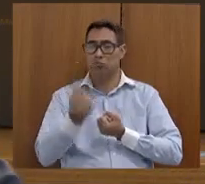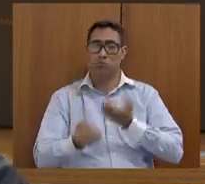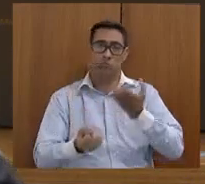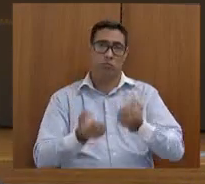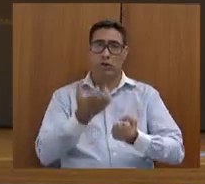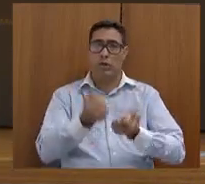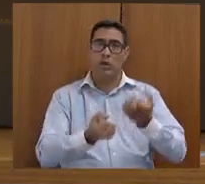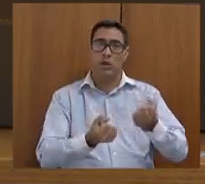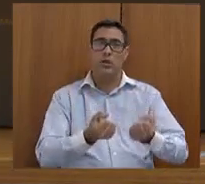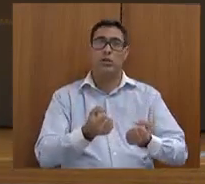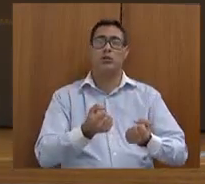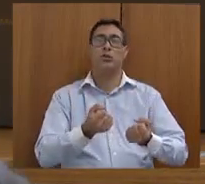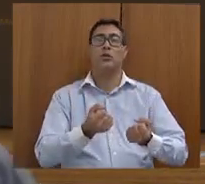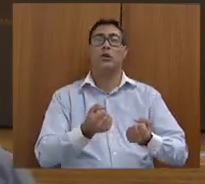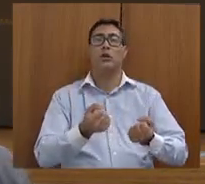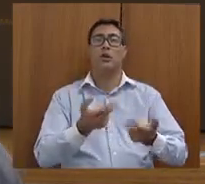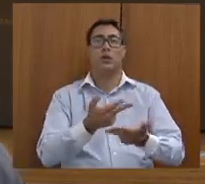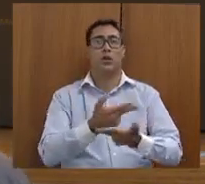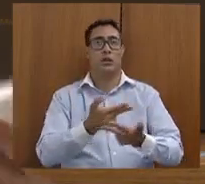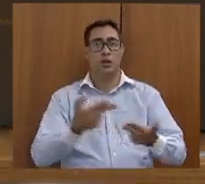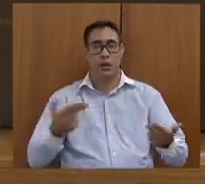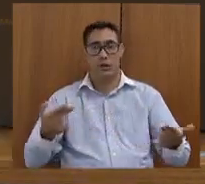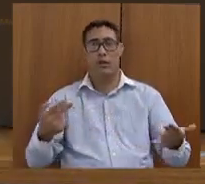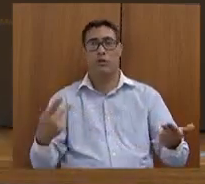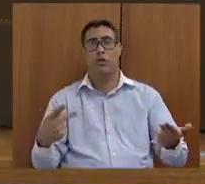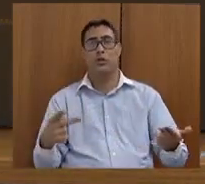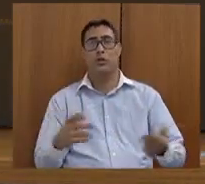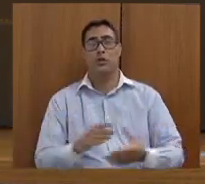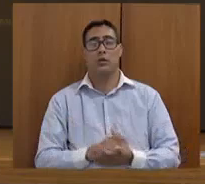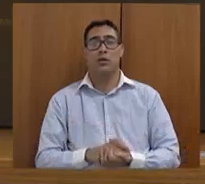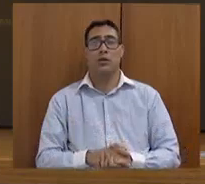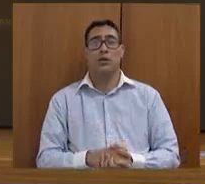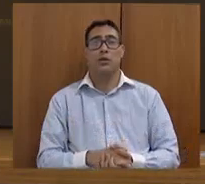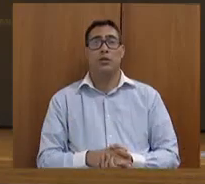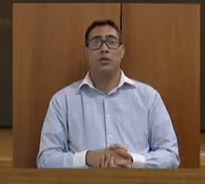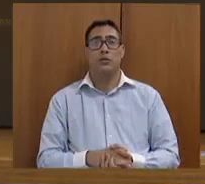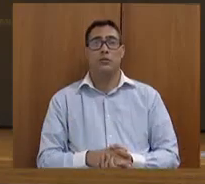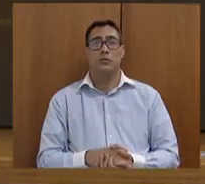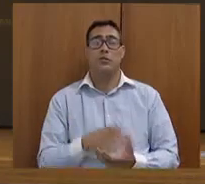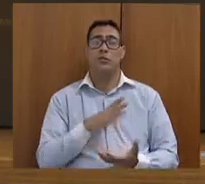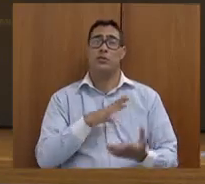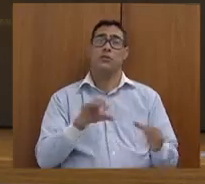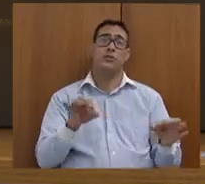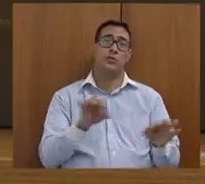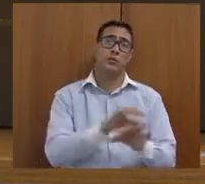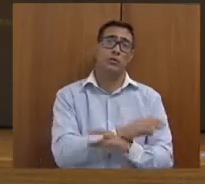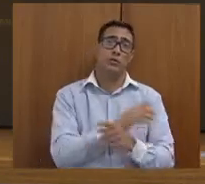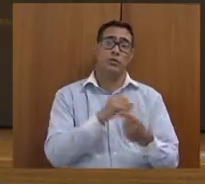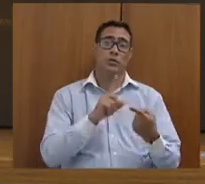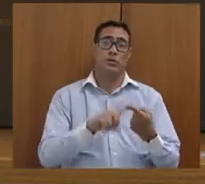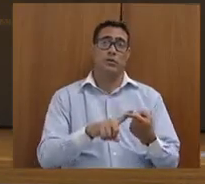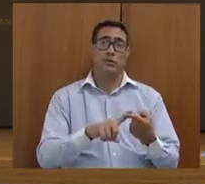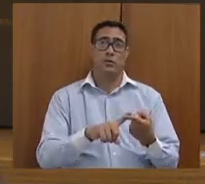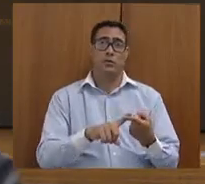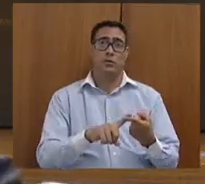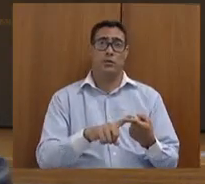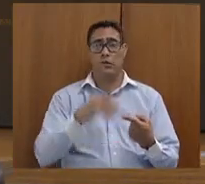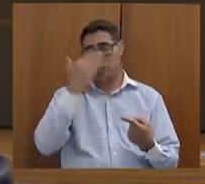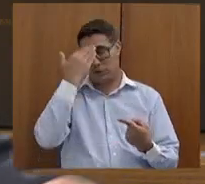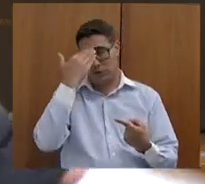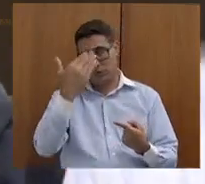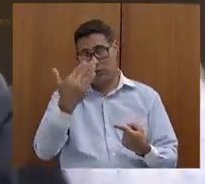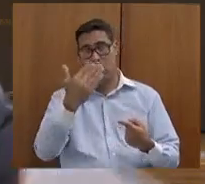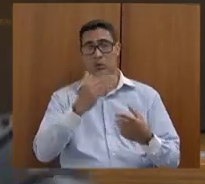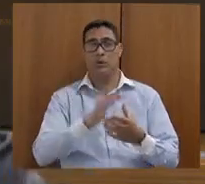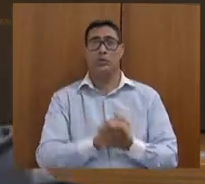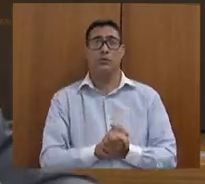essa questão aqui para terminar agradeço